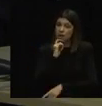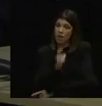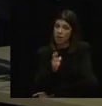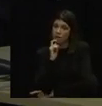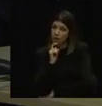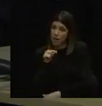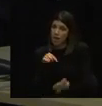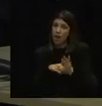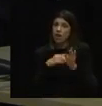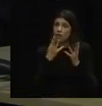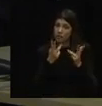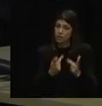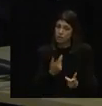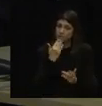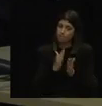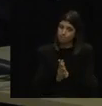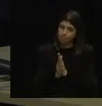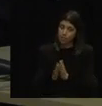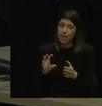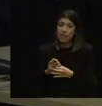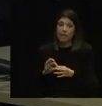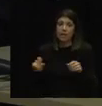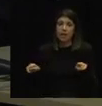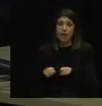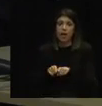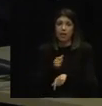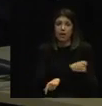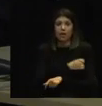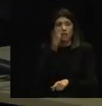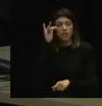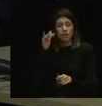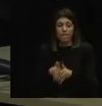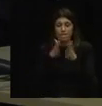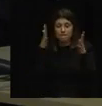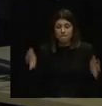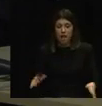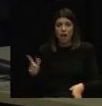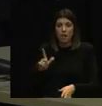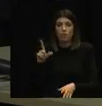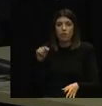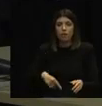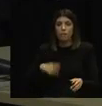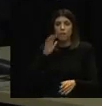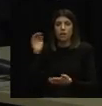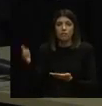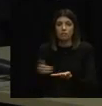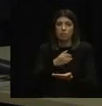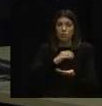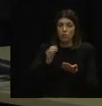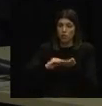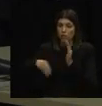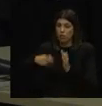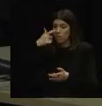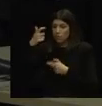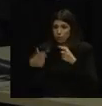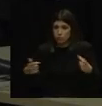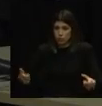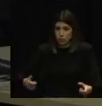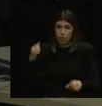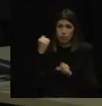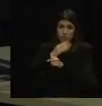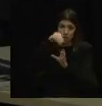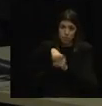quadro do orçamento. Sobre a ampliação da Casa dos Animais de Lisboa e a garantia de recursos humanos e materiais para este espaço e